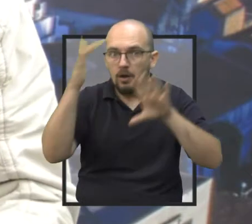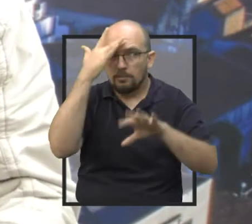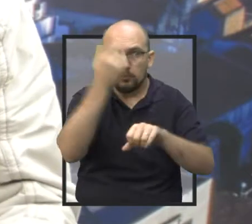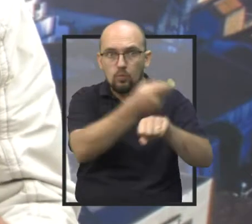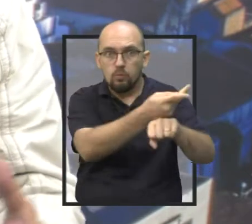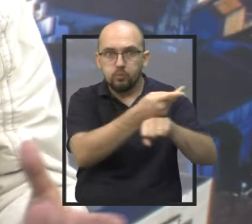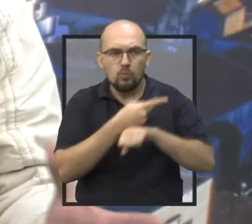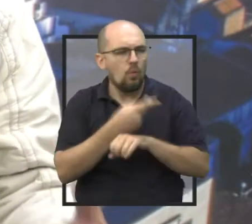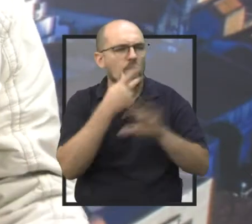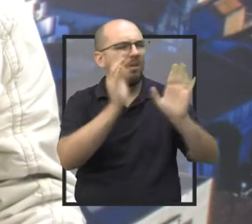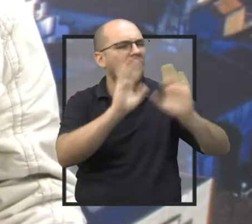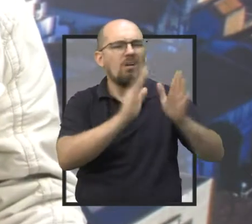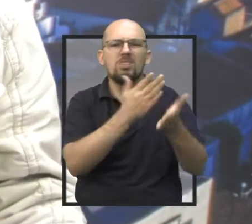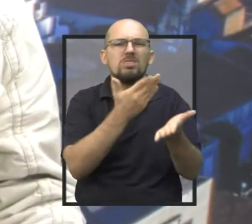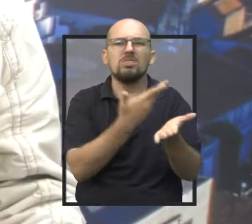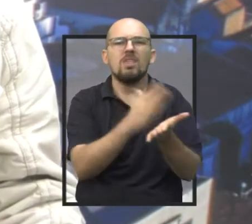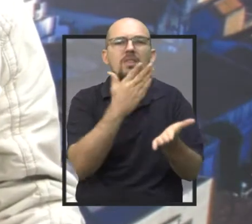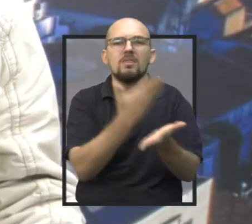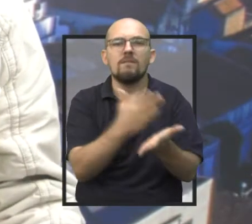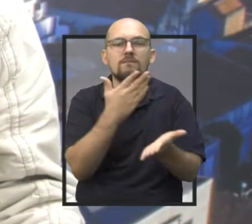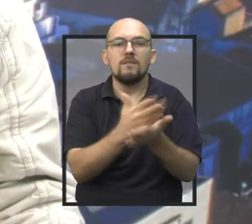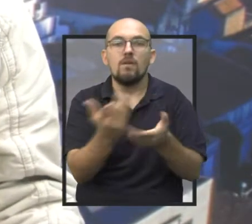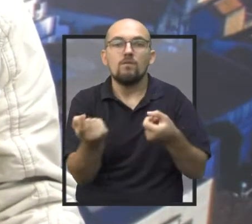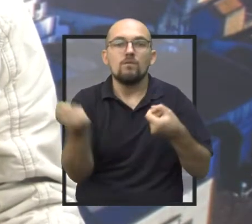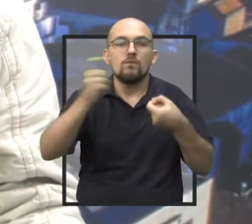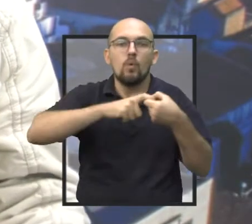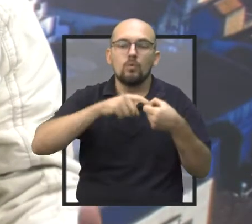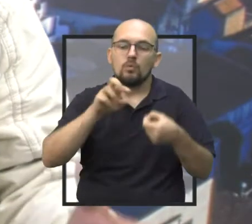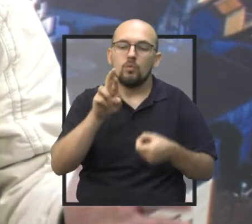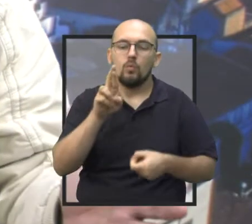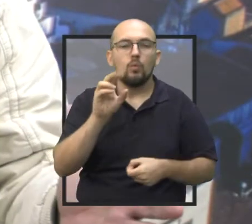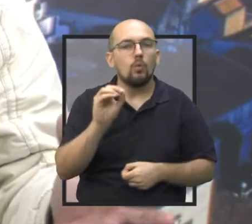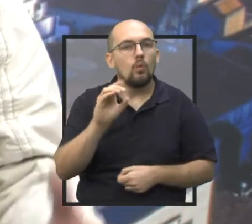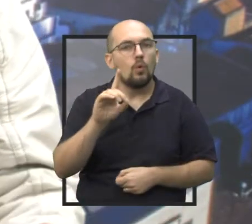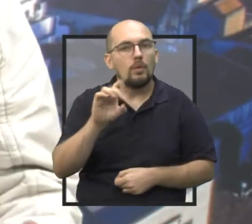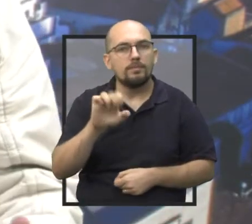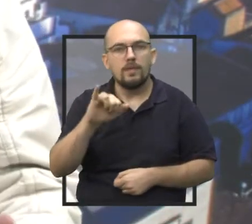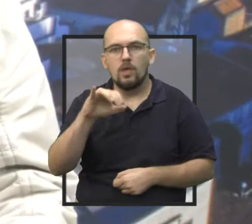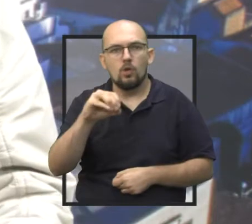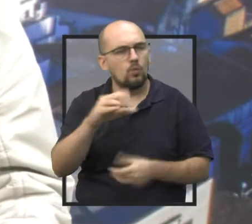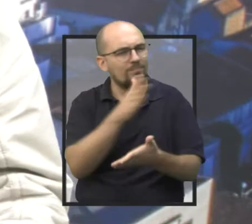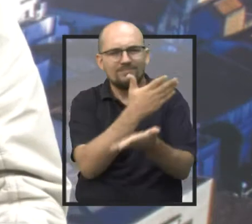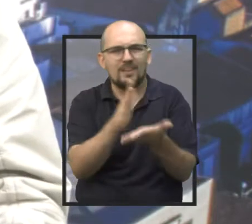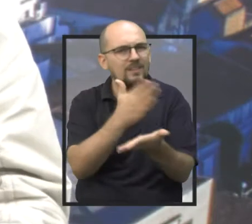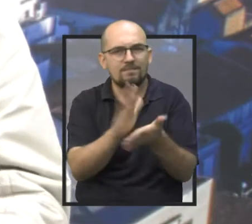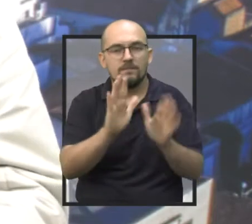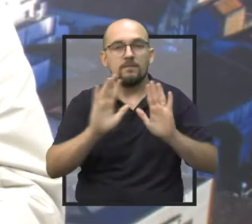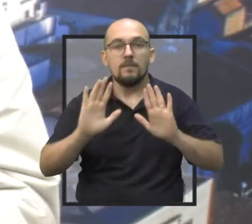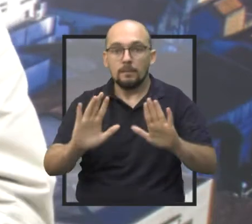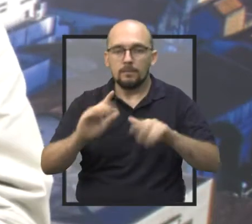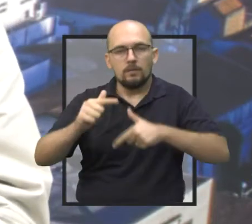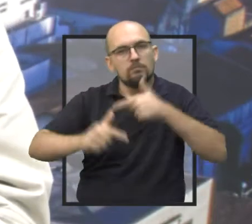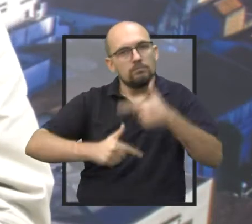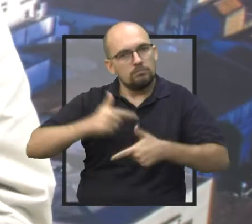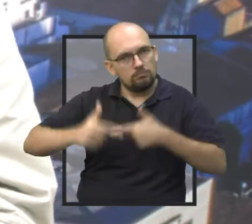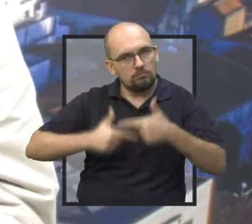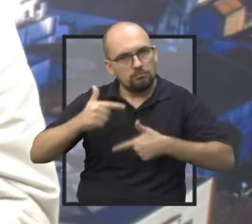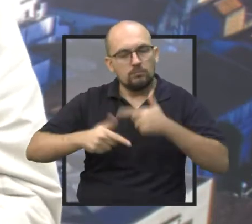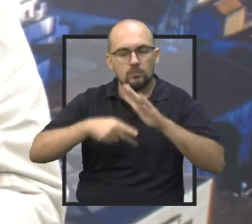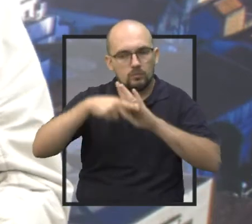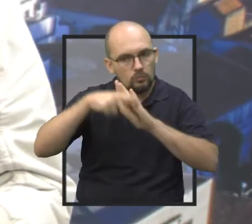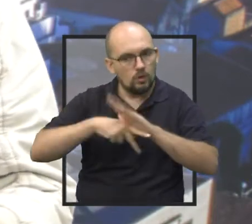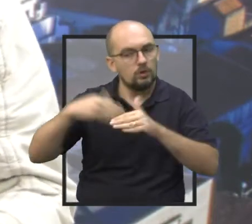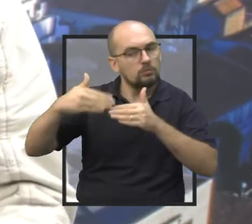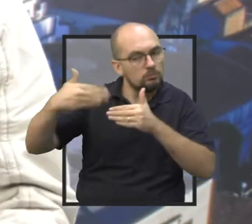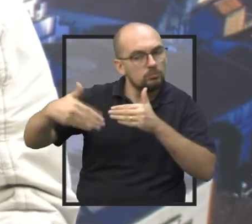não tinha nada a ver com a volta do rodeio. Mas nós já estamos trabalhando aí com projetos